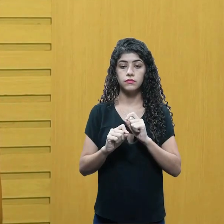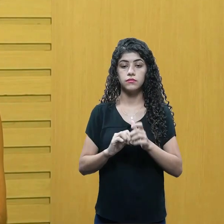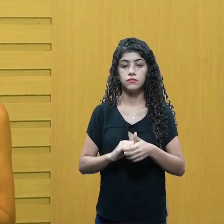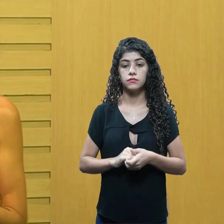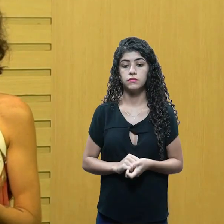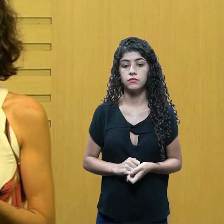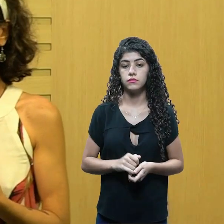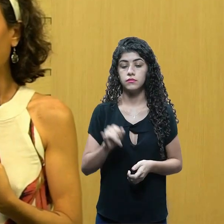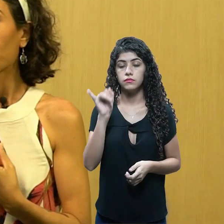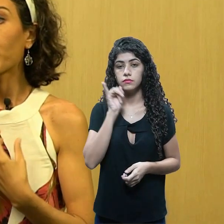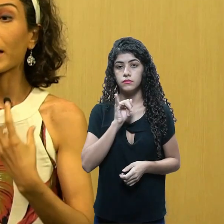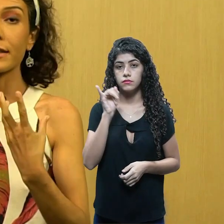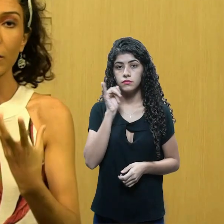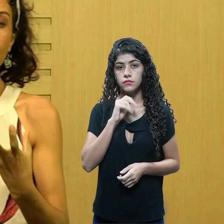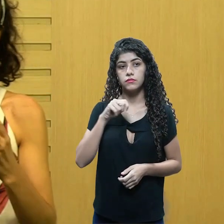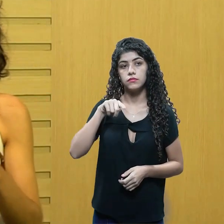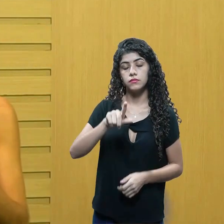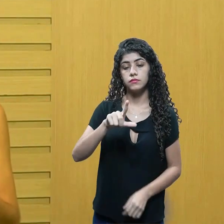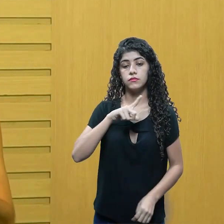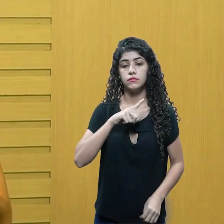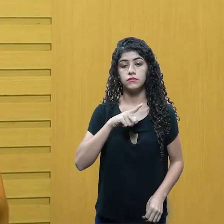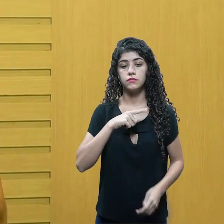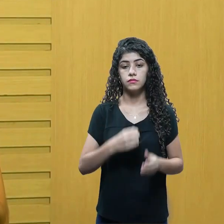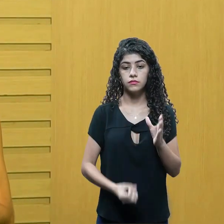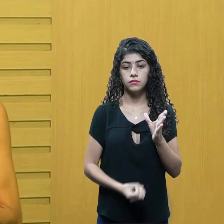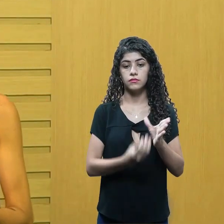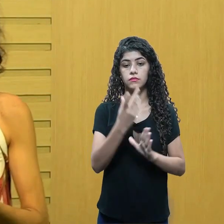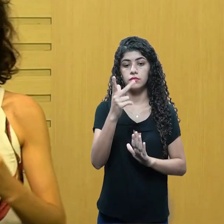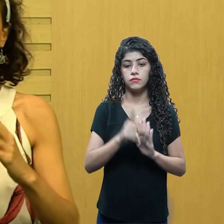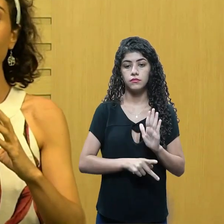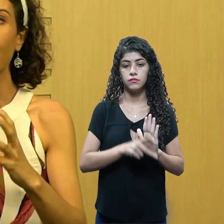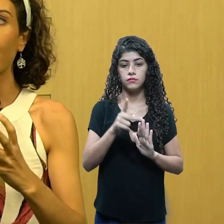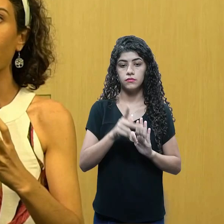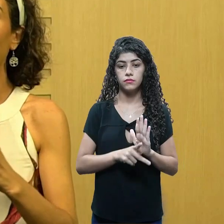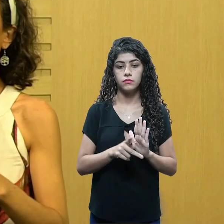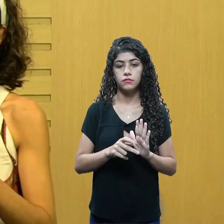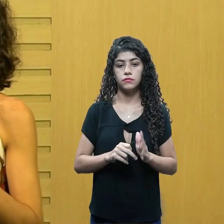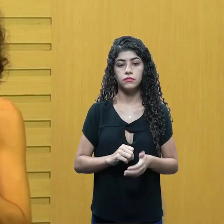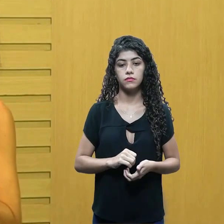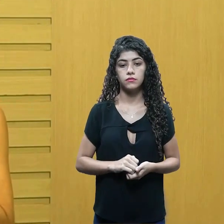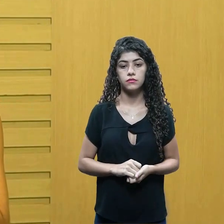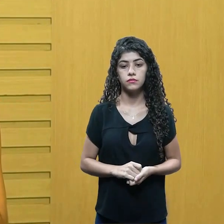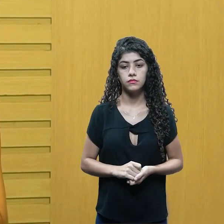casos, por exemplo, se você tem uma produção que ela